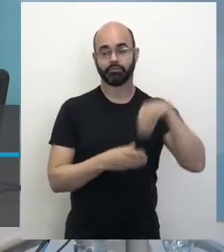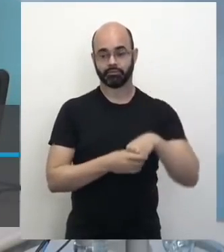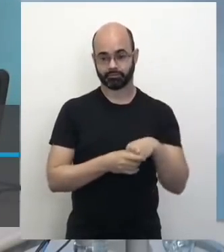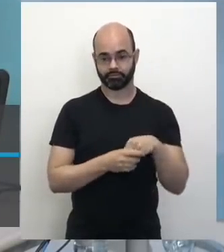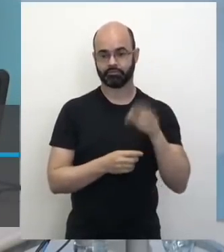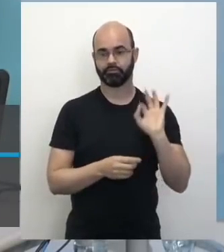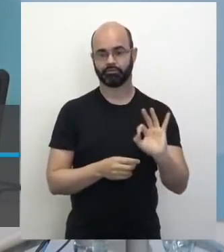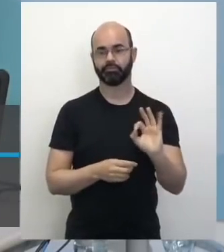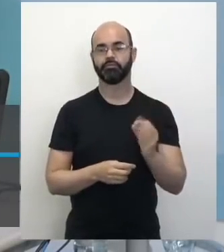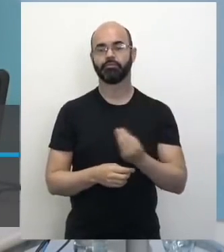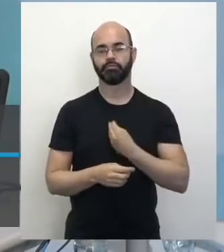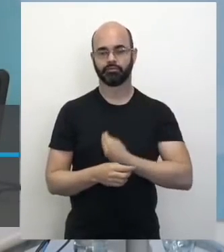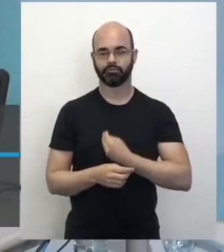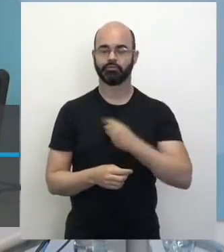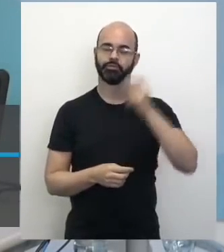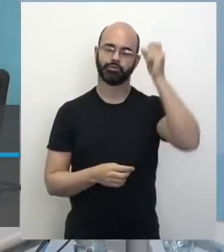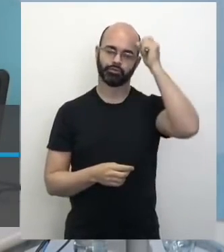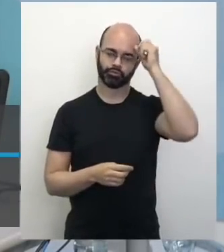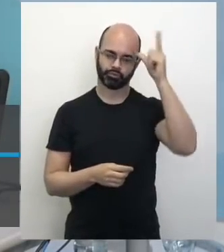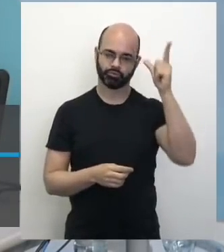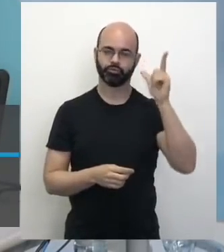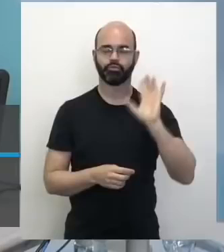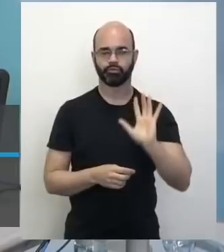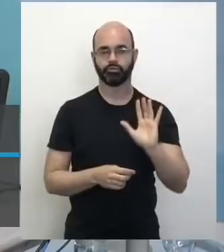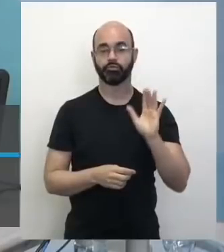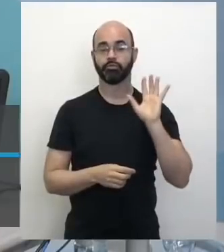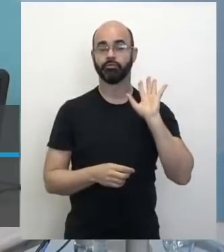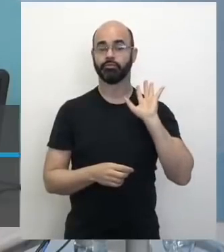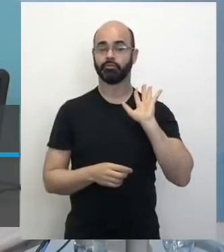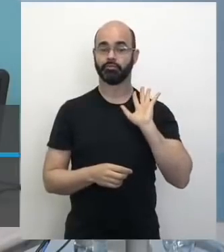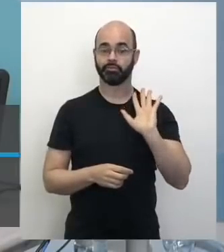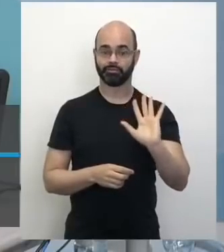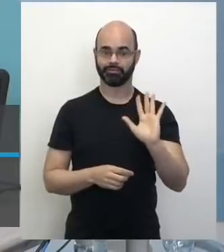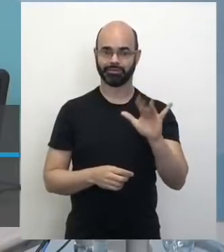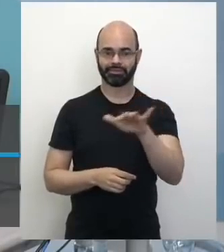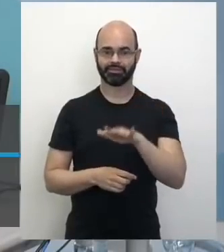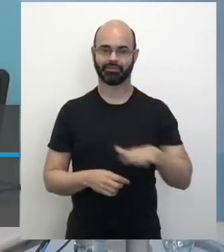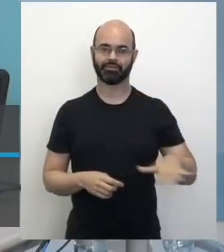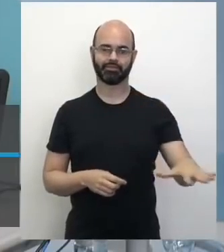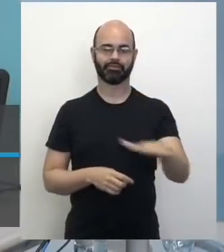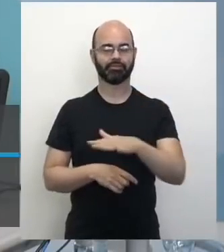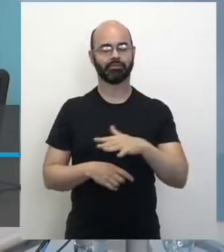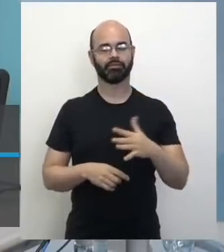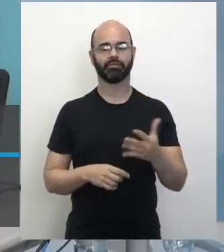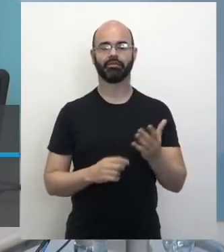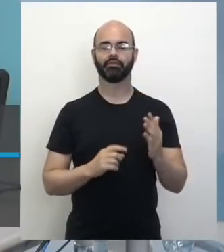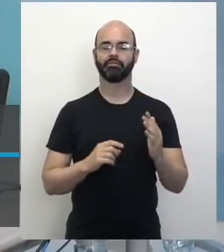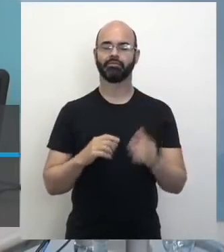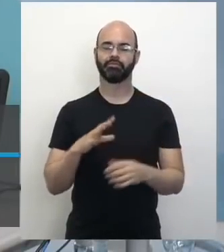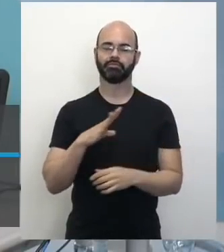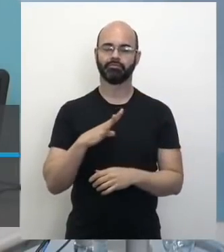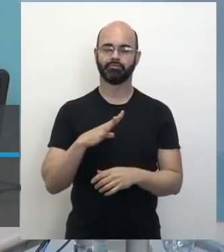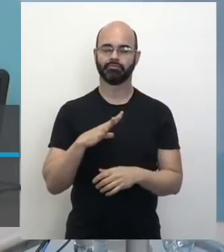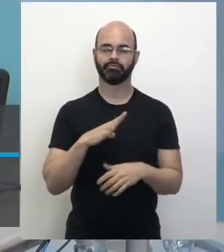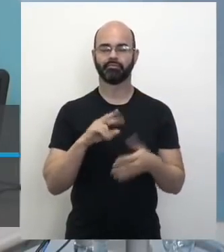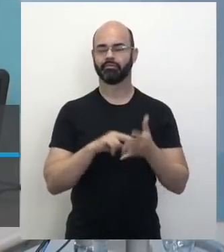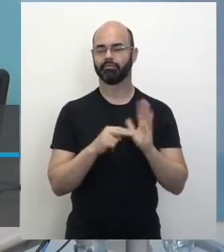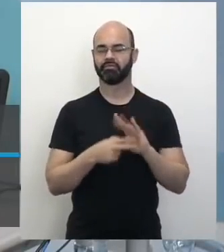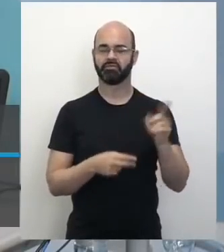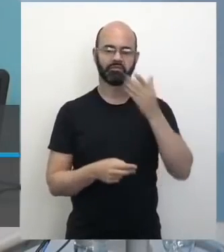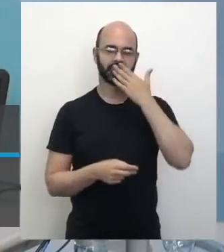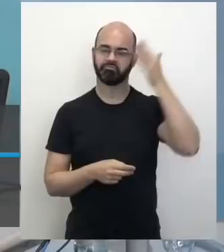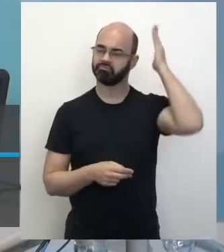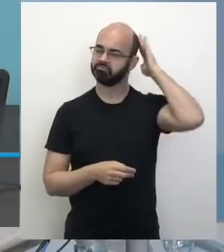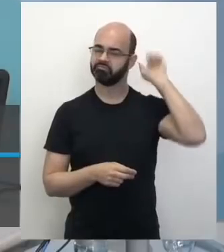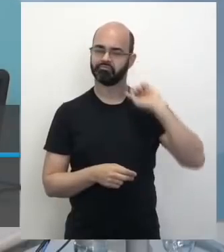matas ali, com a sua cultura, mas o fato deles viverem numa área urbana não significa que eles não são indígenas. Ao